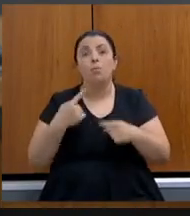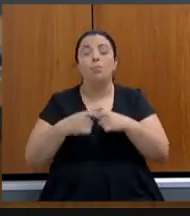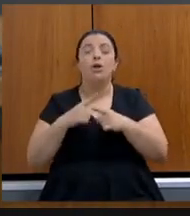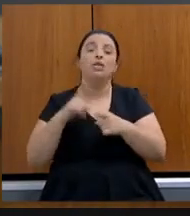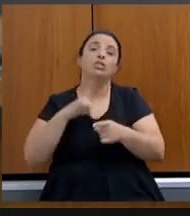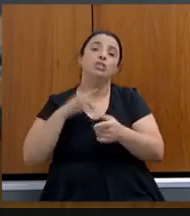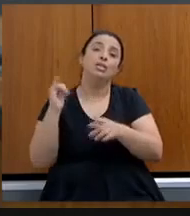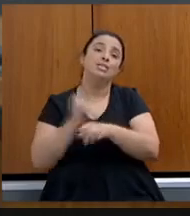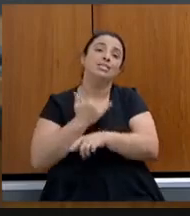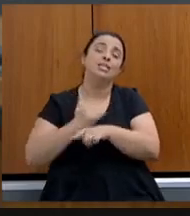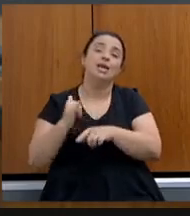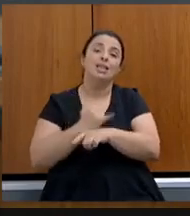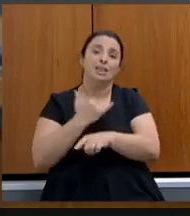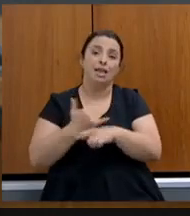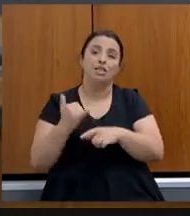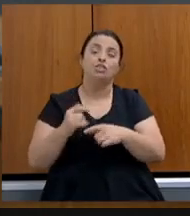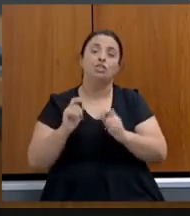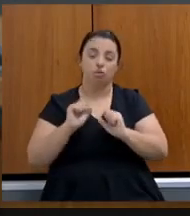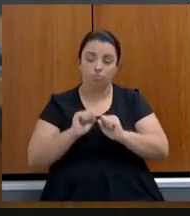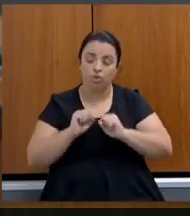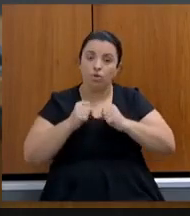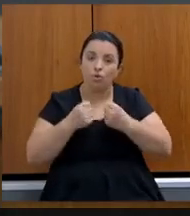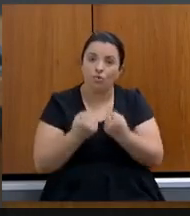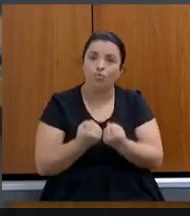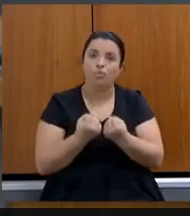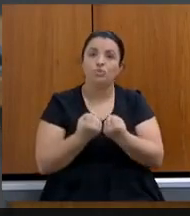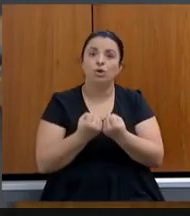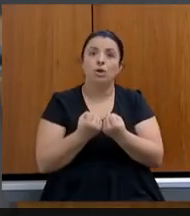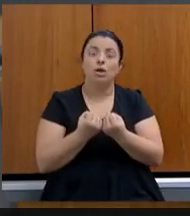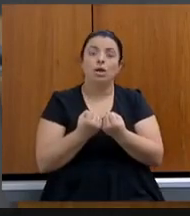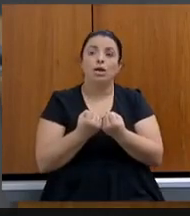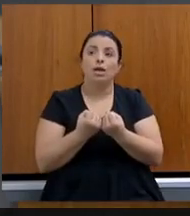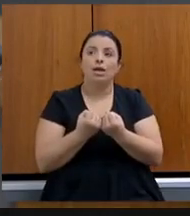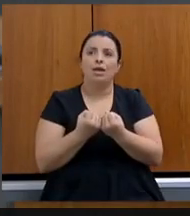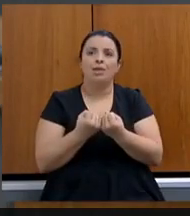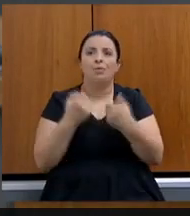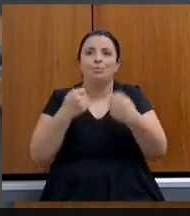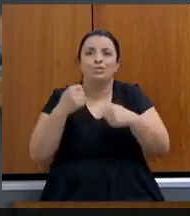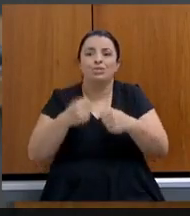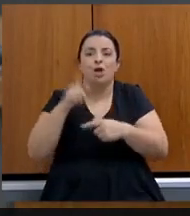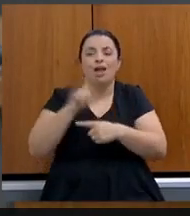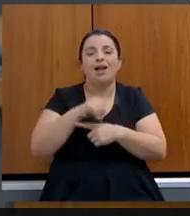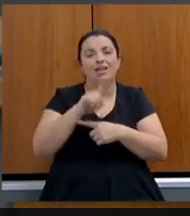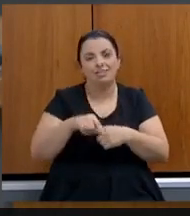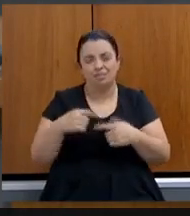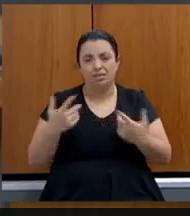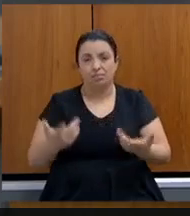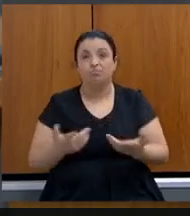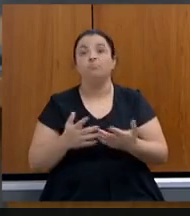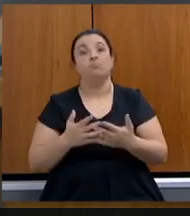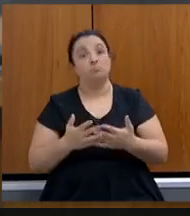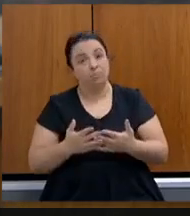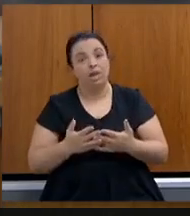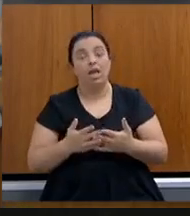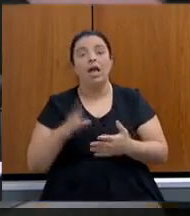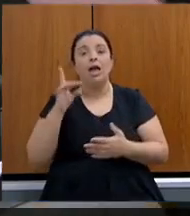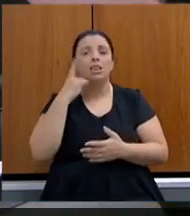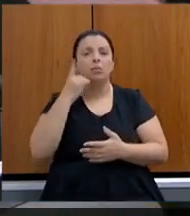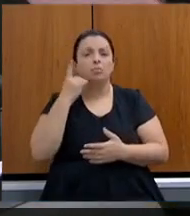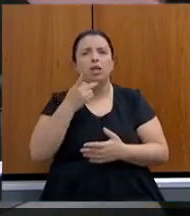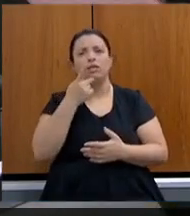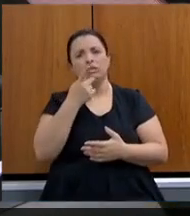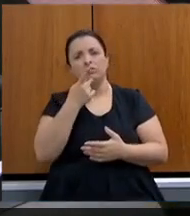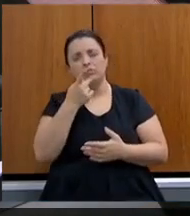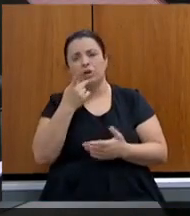estratégia disse fazer um empenho sem efetiva liquidação né a deputada disse tem toda razão estamos já dois e